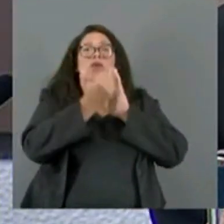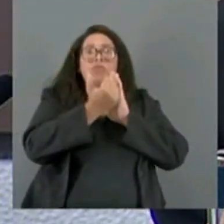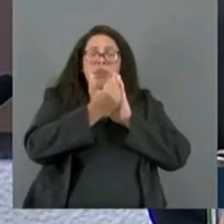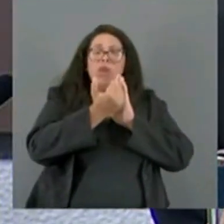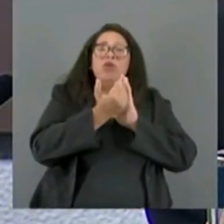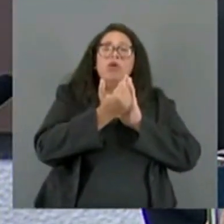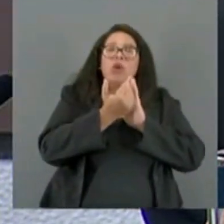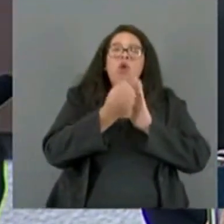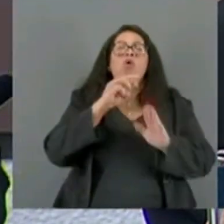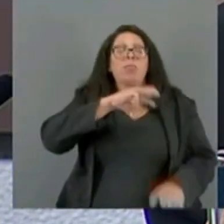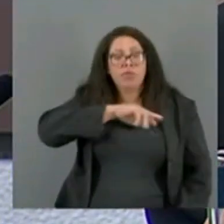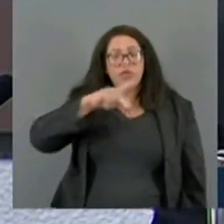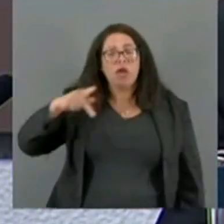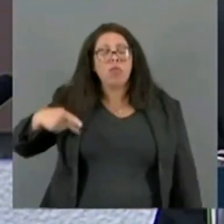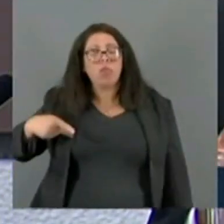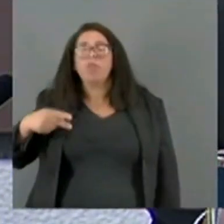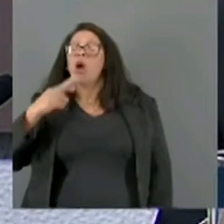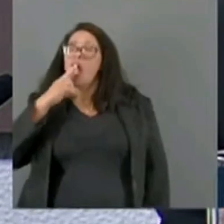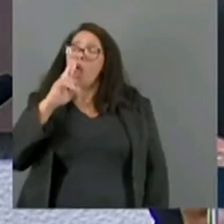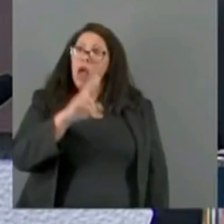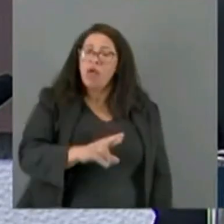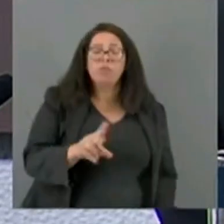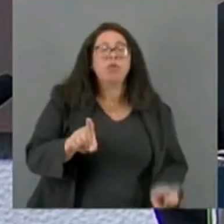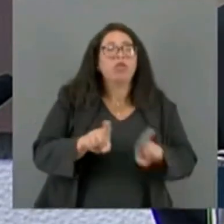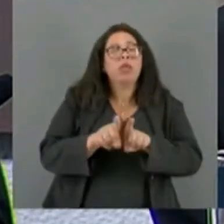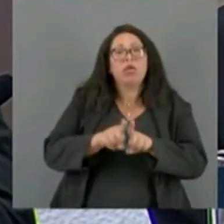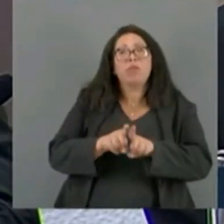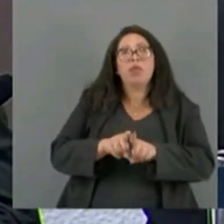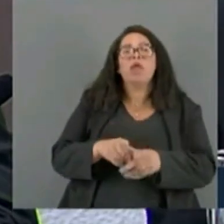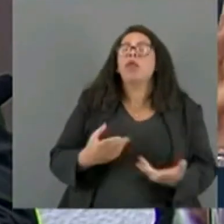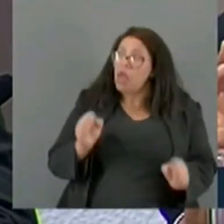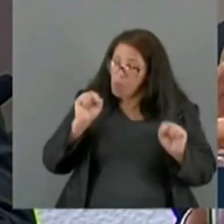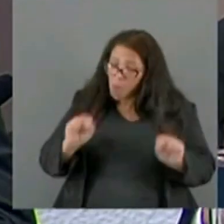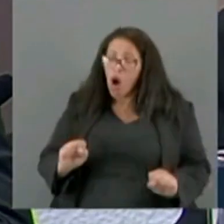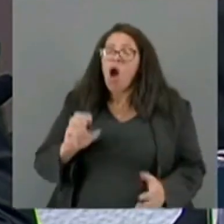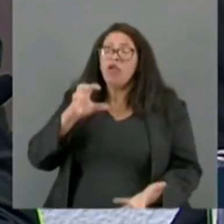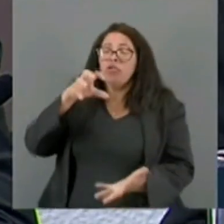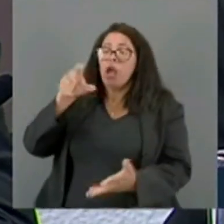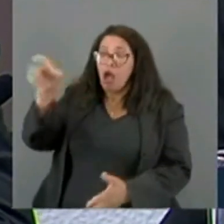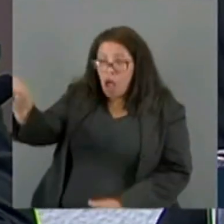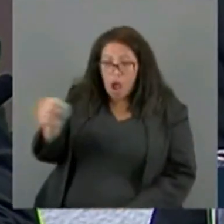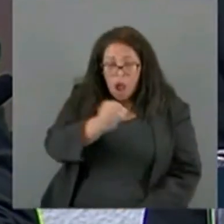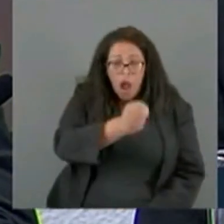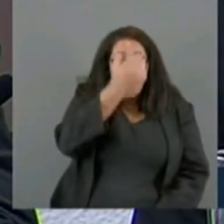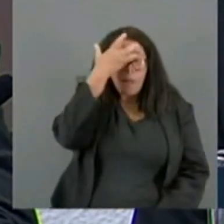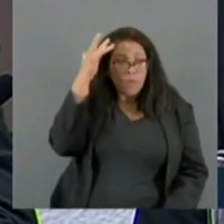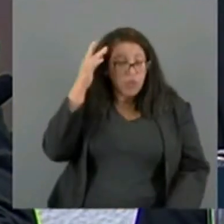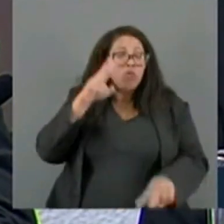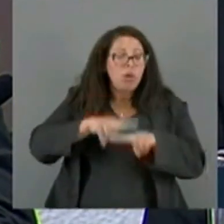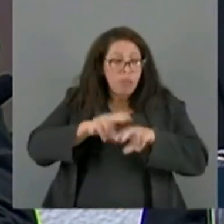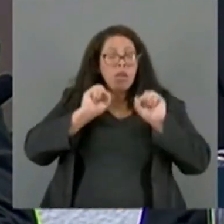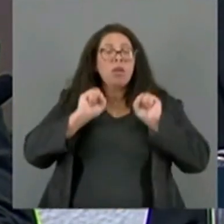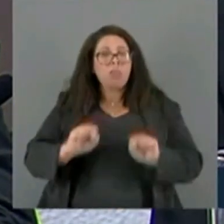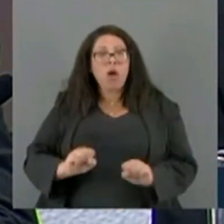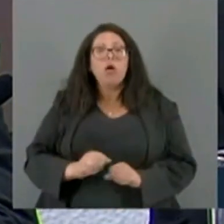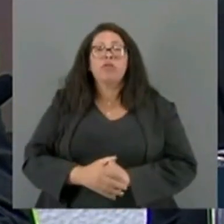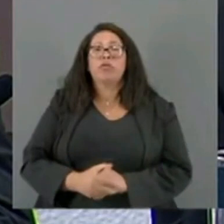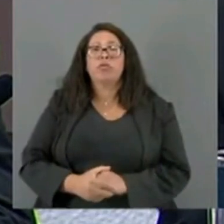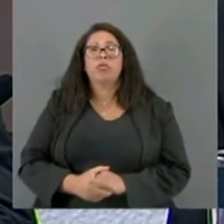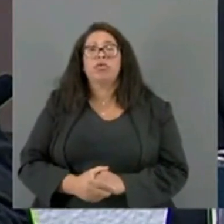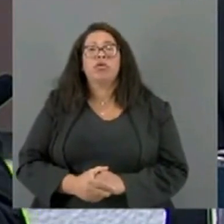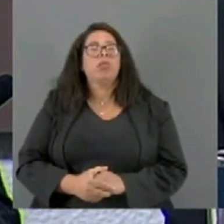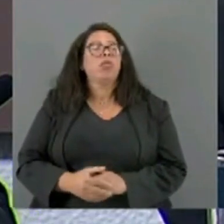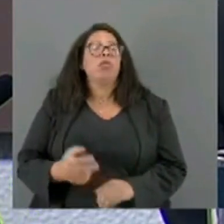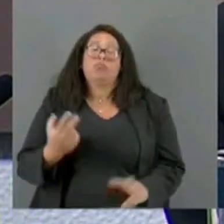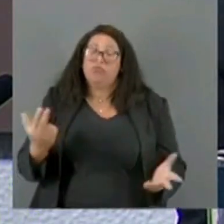dele, o Ministério Público pode recorrer e os tribunais podem se decretar aquela prisão. Portanto, nesse combate, nós não podemos perder